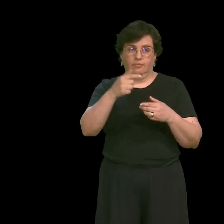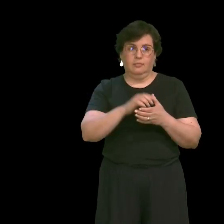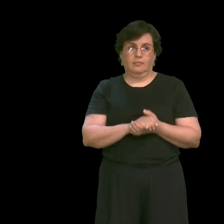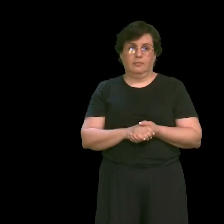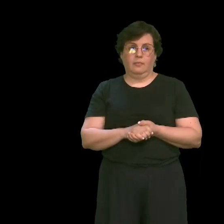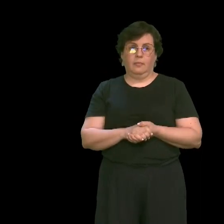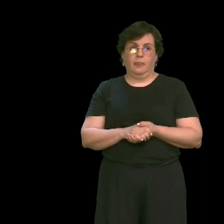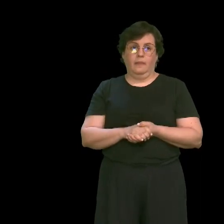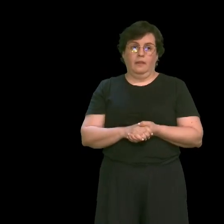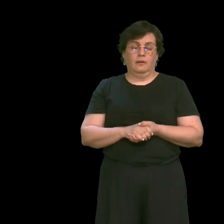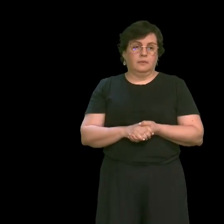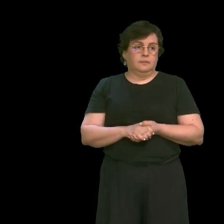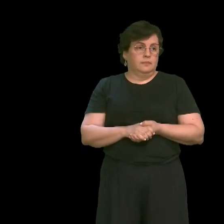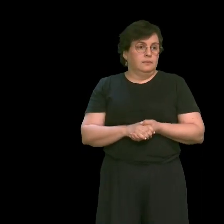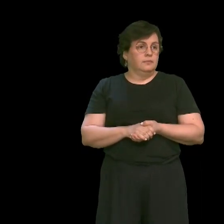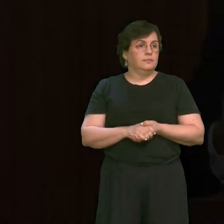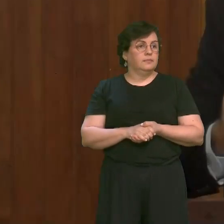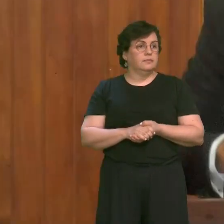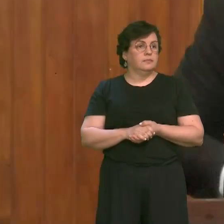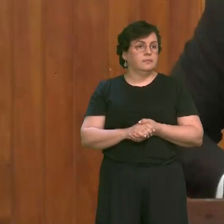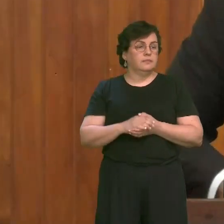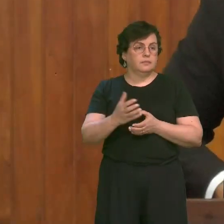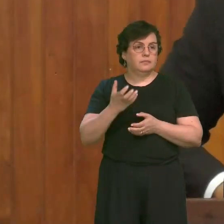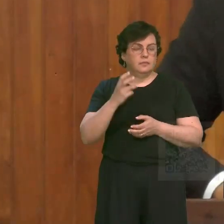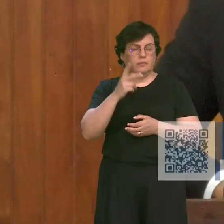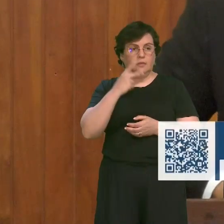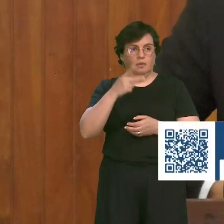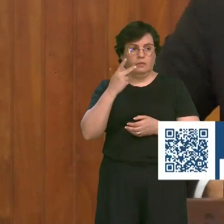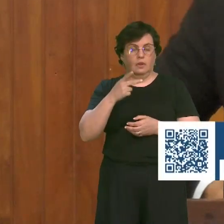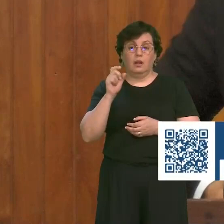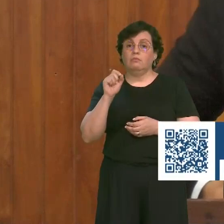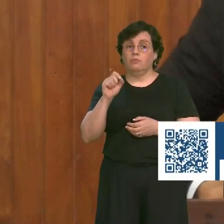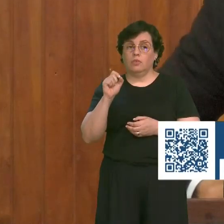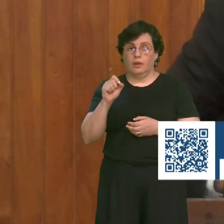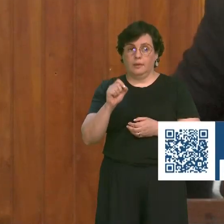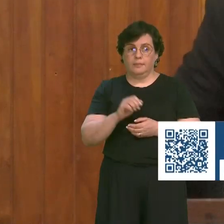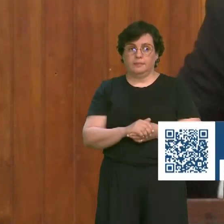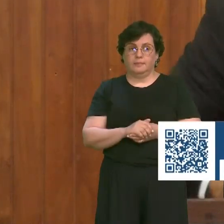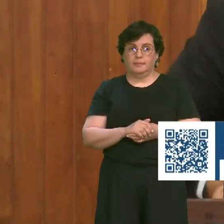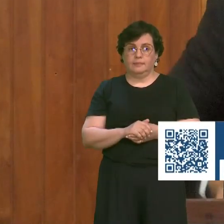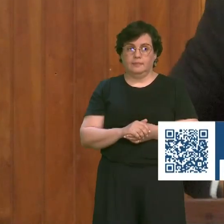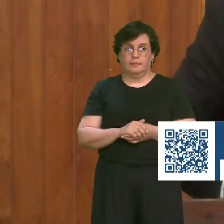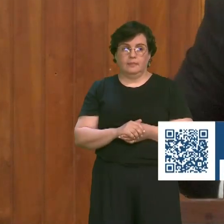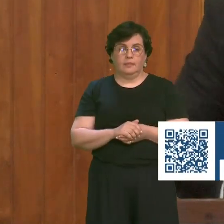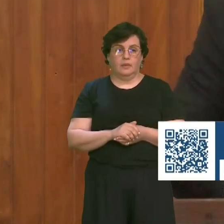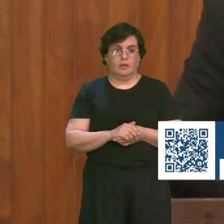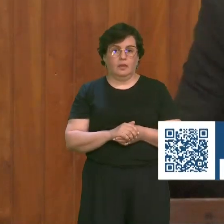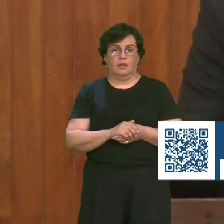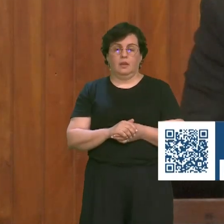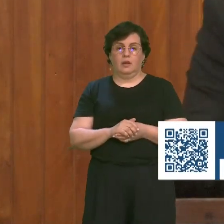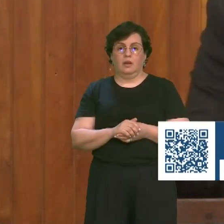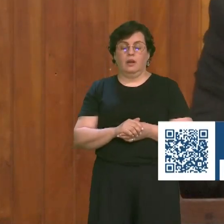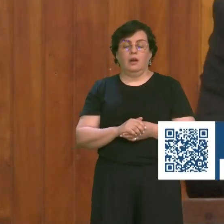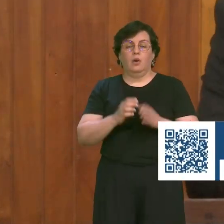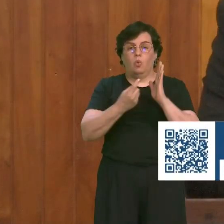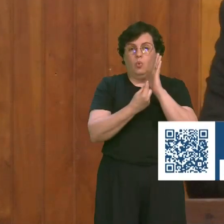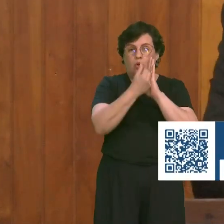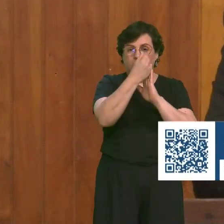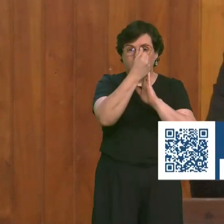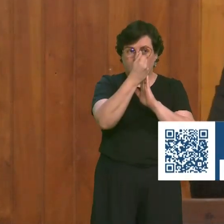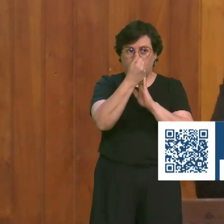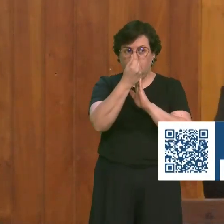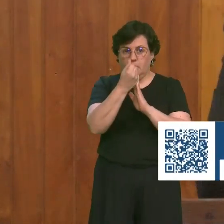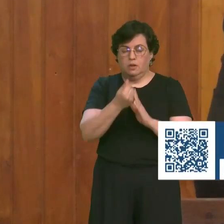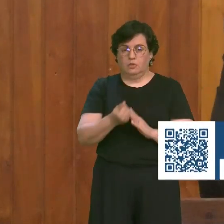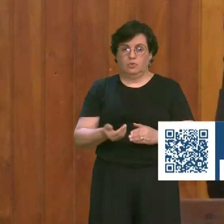não deu tempo de ler hoje o que eu quero dizer com isso senhores vereadores ao público em geral o orçamento da cidade de Marília está sendo votado